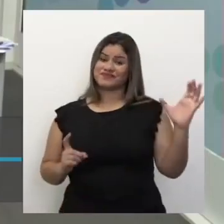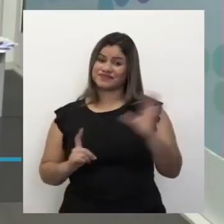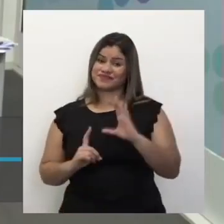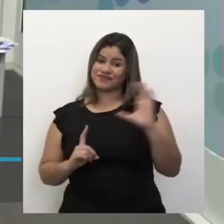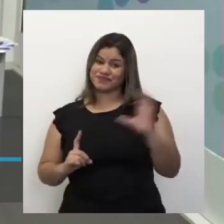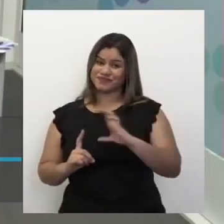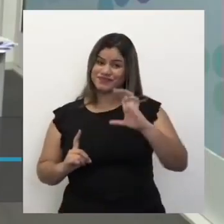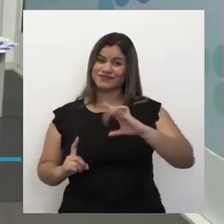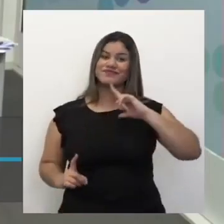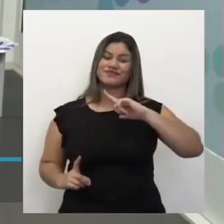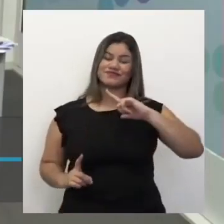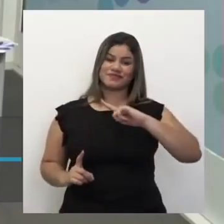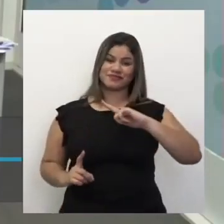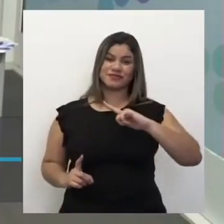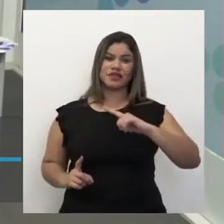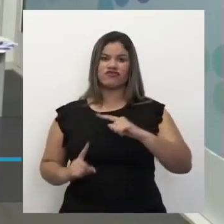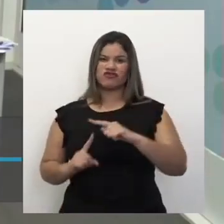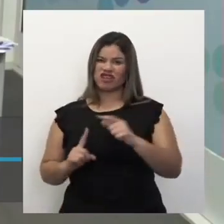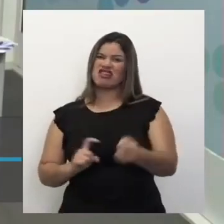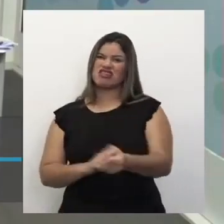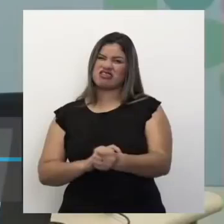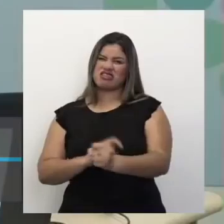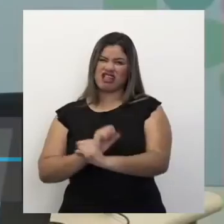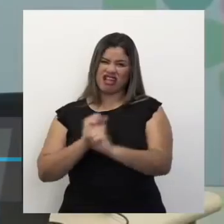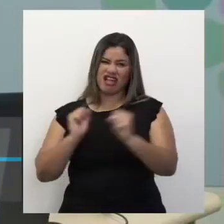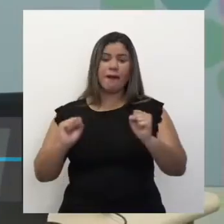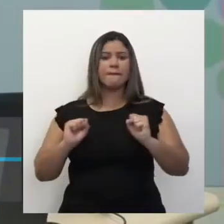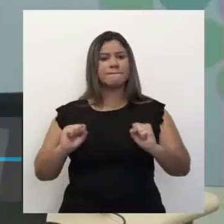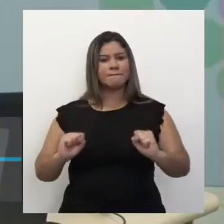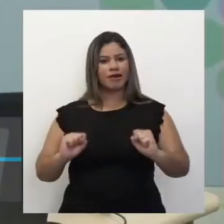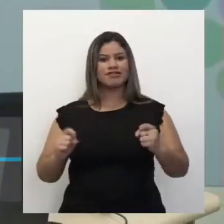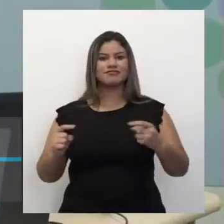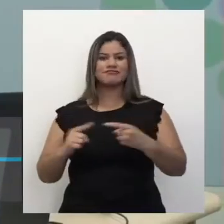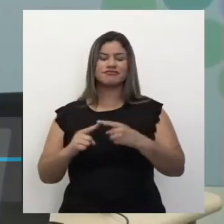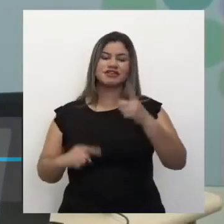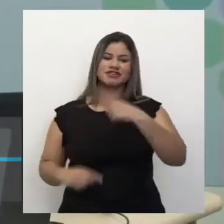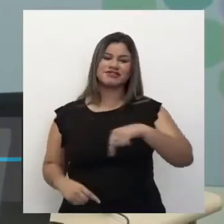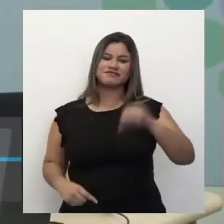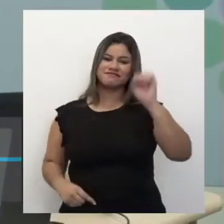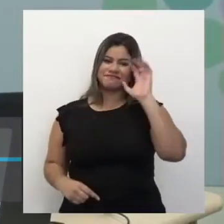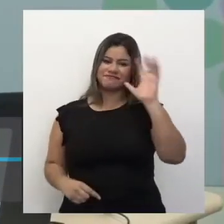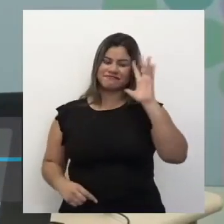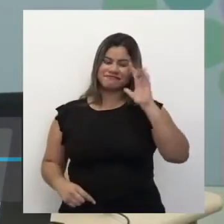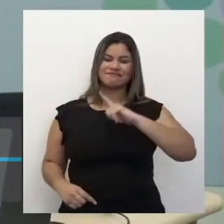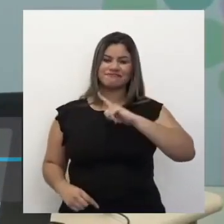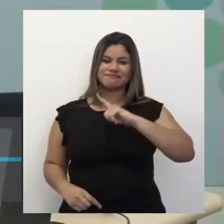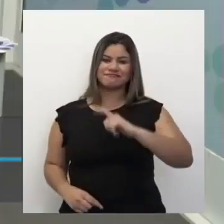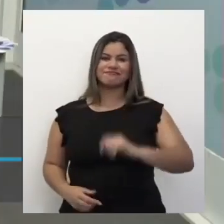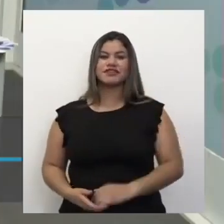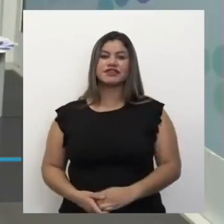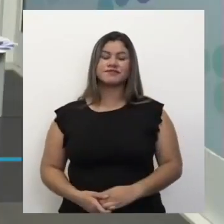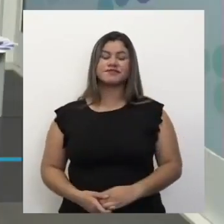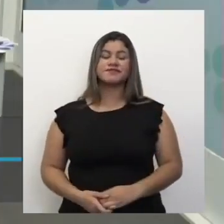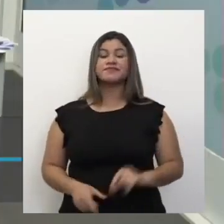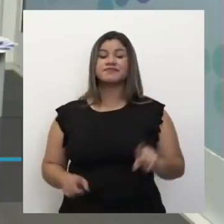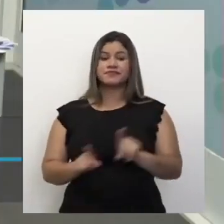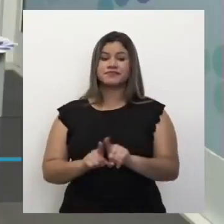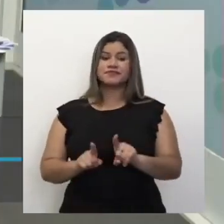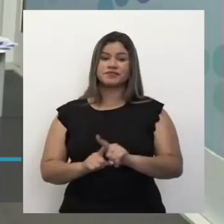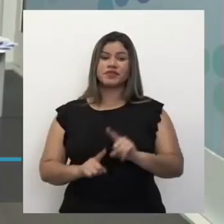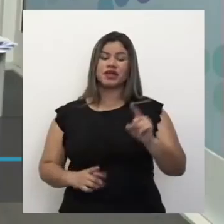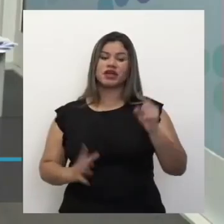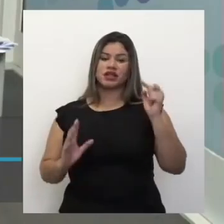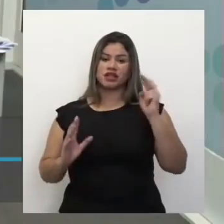provocar vocês mesmo. Não fiquem com raiva de mim, mas a ideia é a gente parar para pensar um pouco. E teve essa leitura,